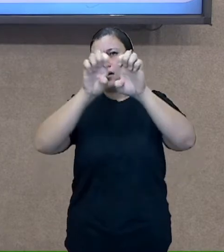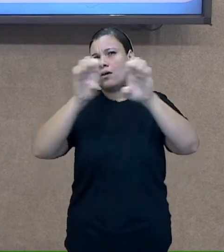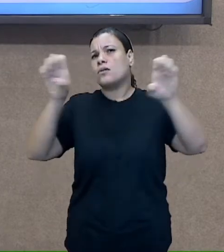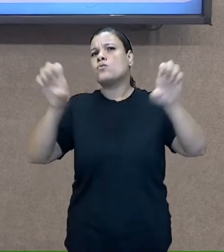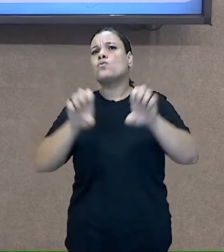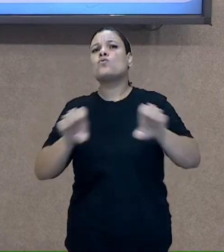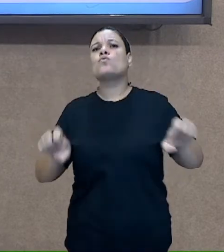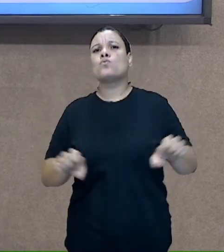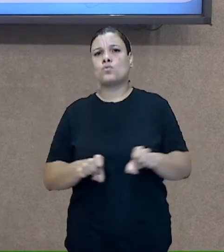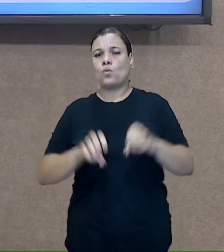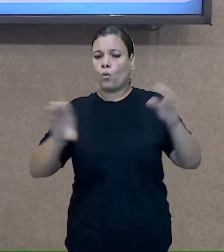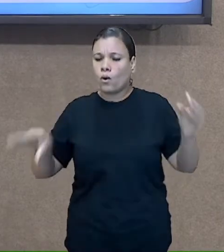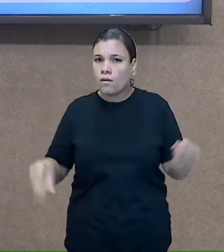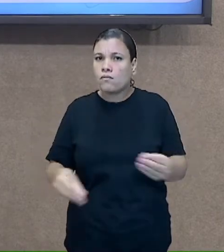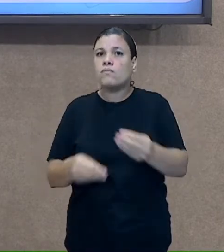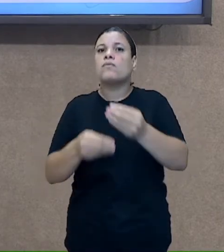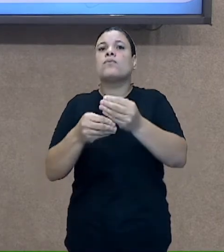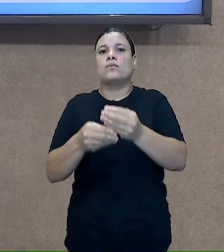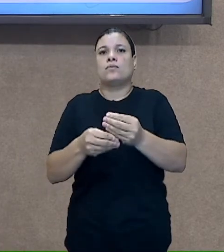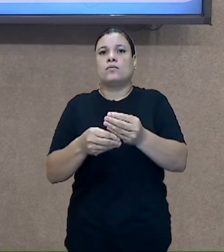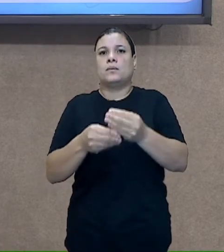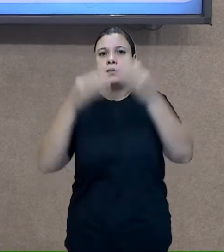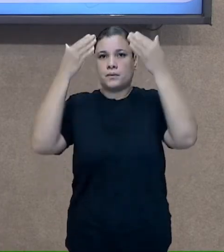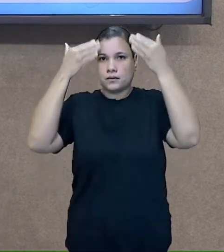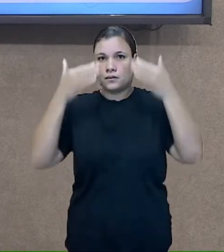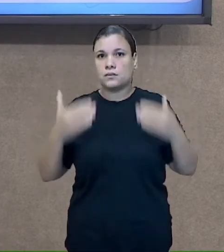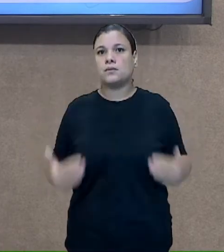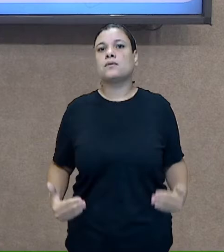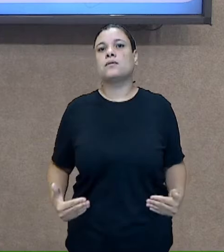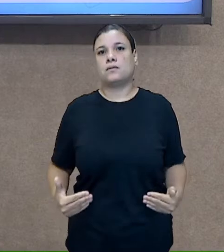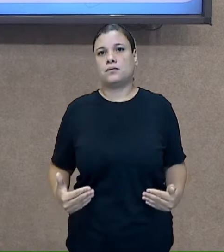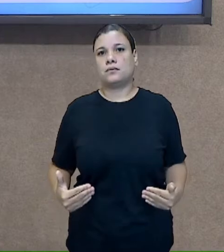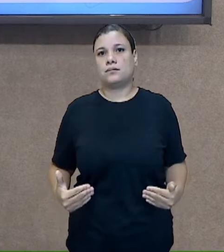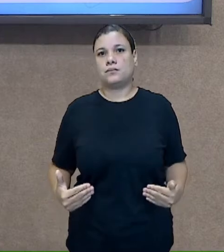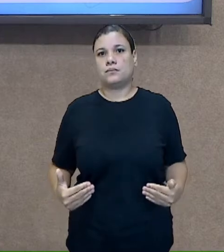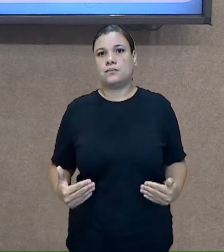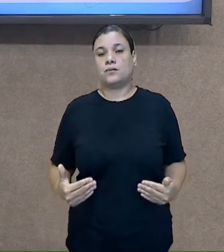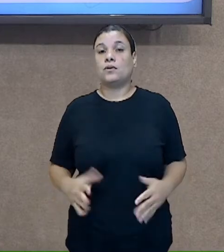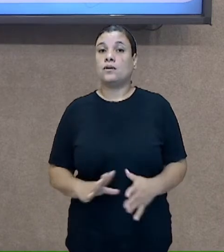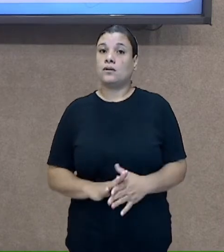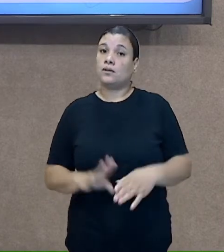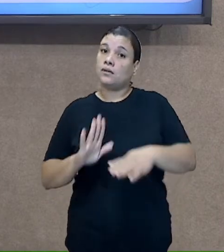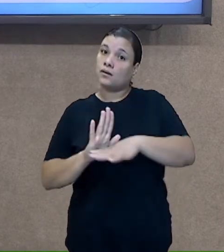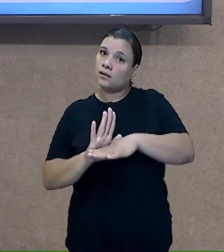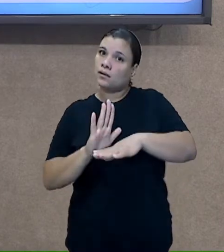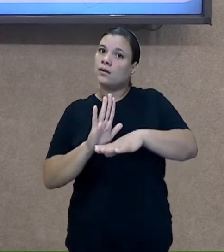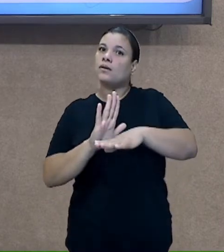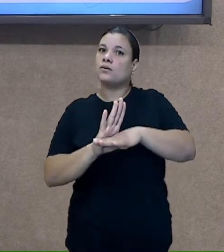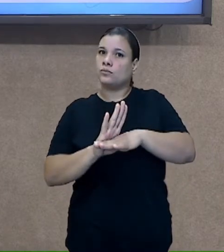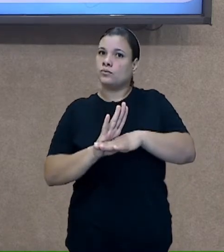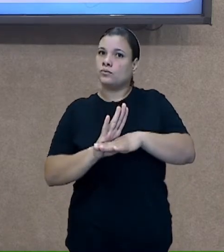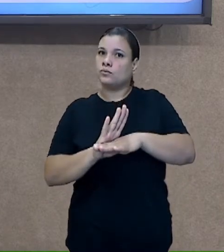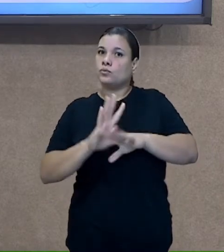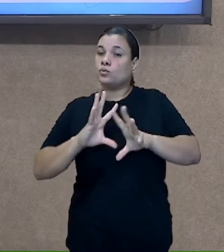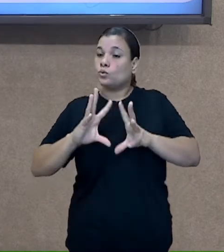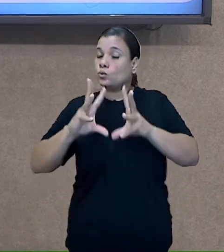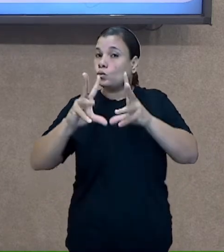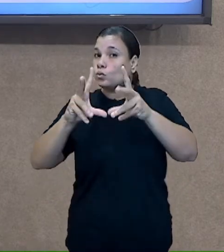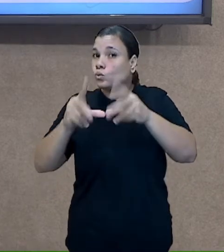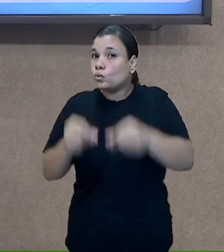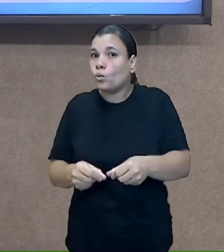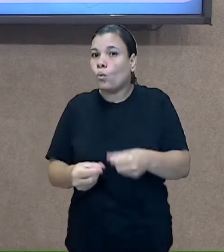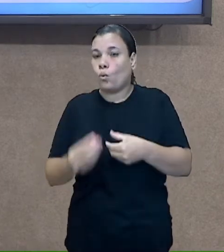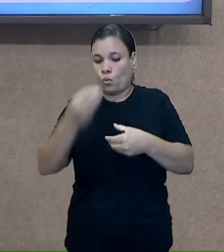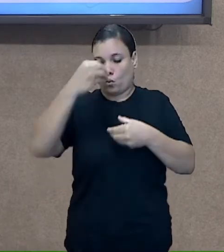que é uma substância que se enrijece e faz todo o envoltório deste ser